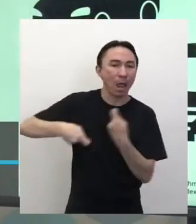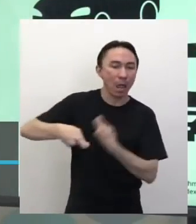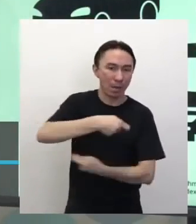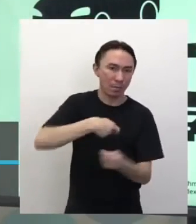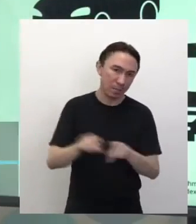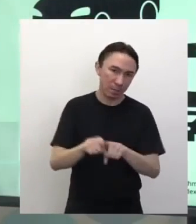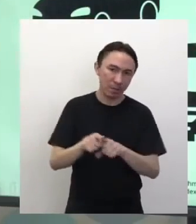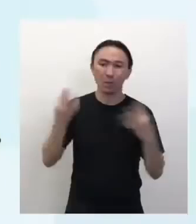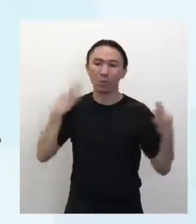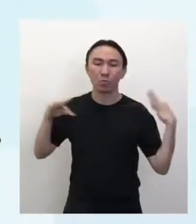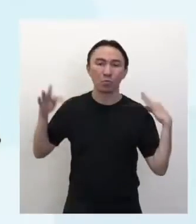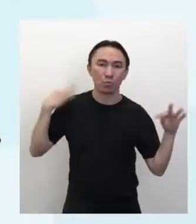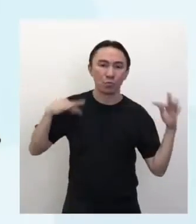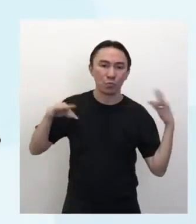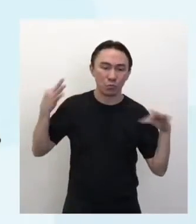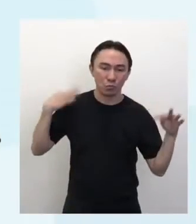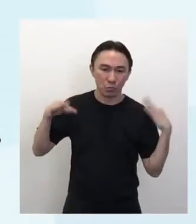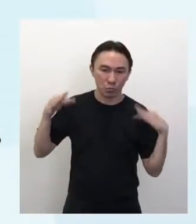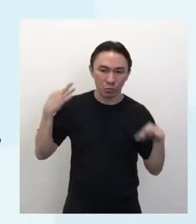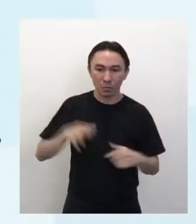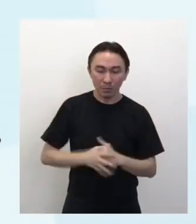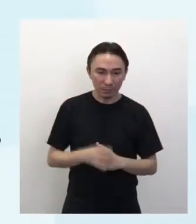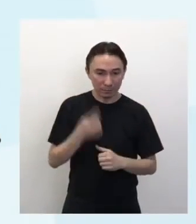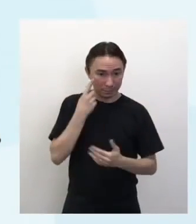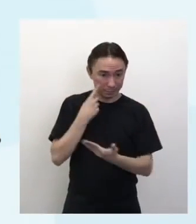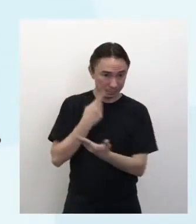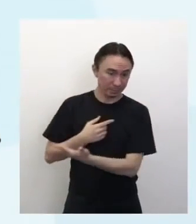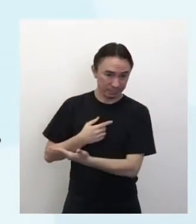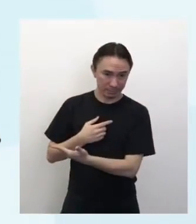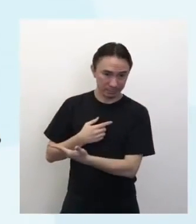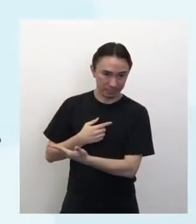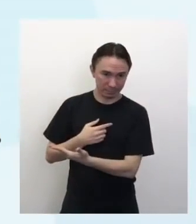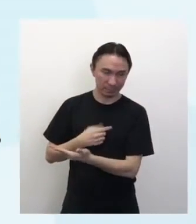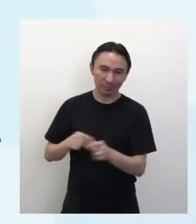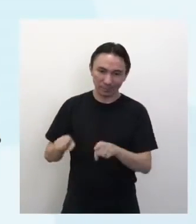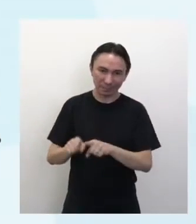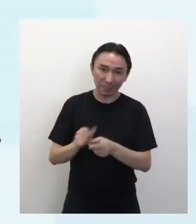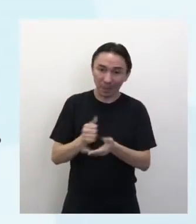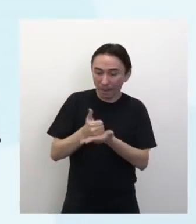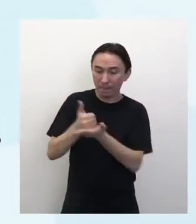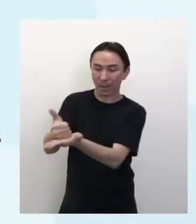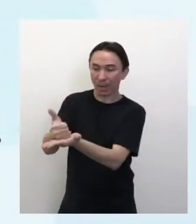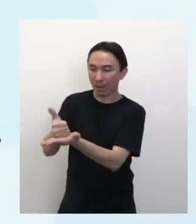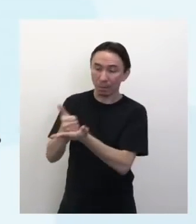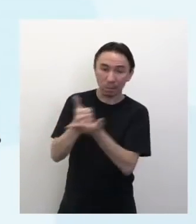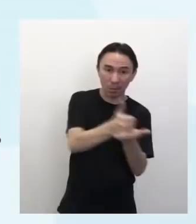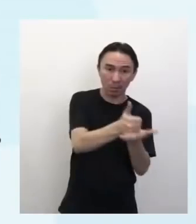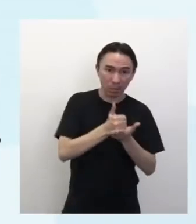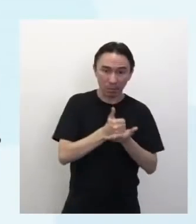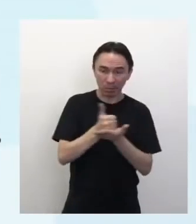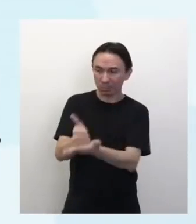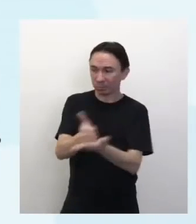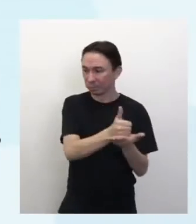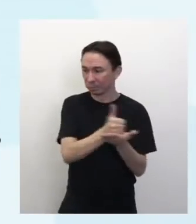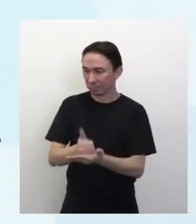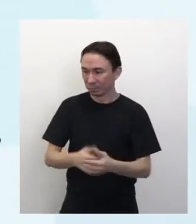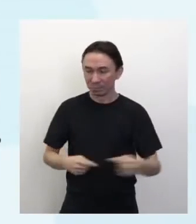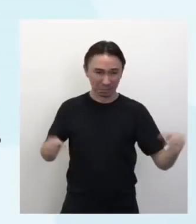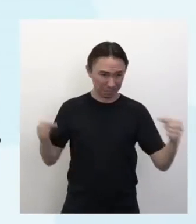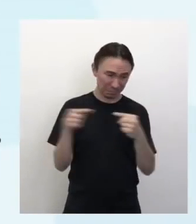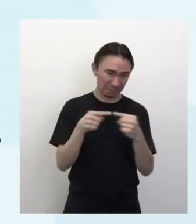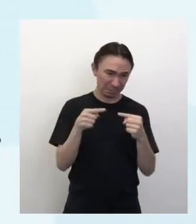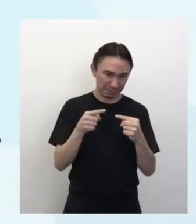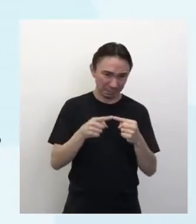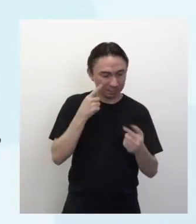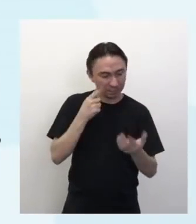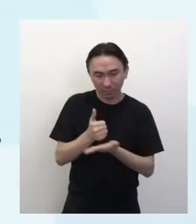turismo. Na próxima, nós vamos ver aí os modais de transportes, né, que faz parte aí do fluxo de transporte, né,